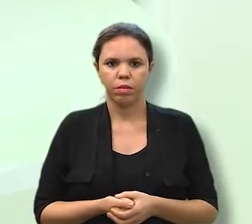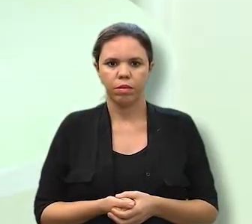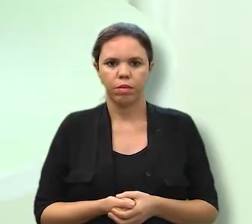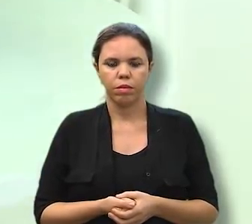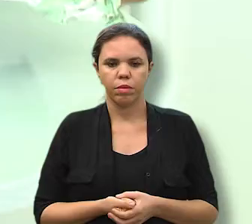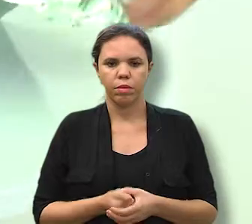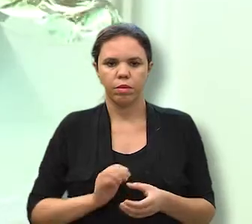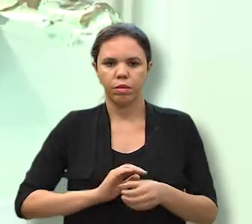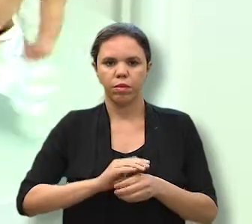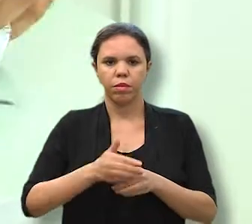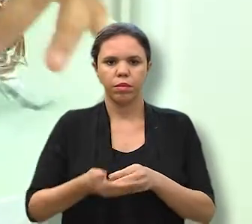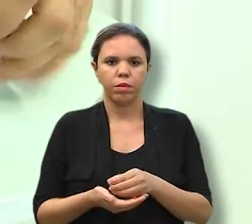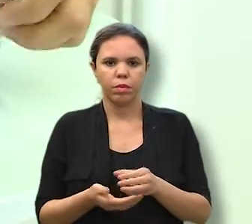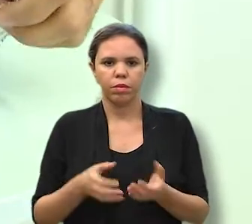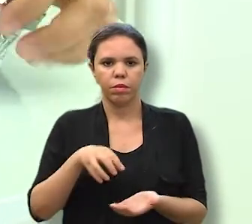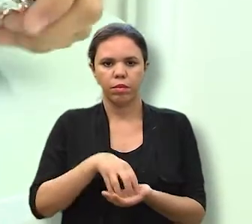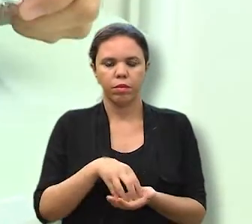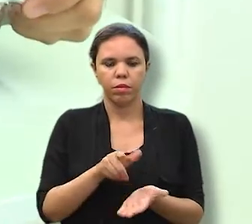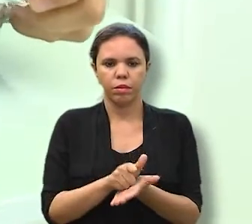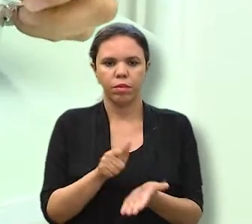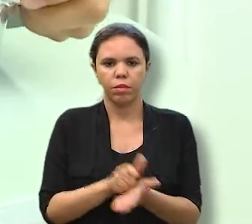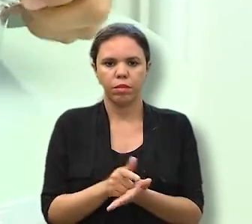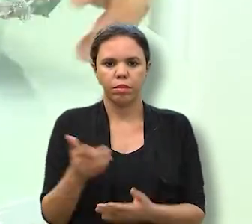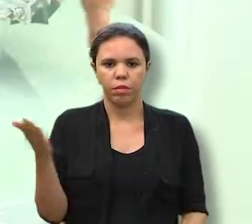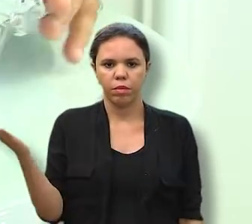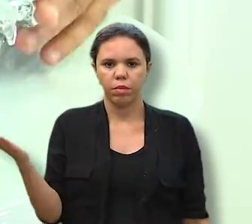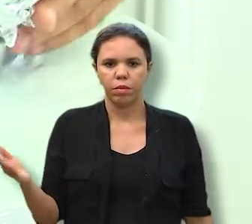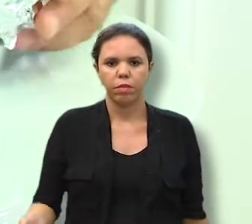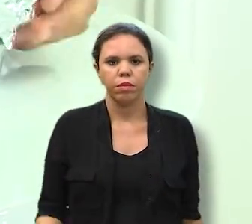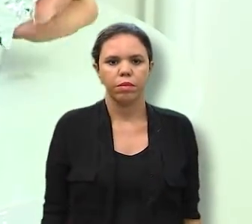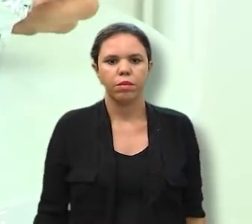E cobrir a forma com papel alumínio.